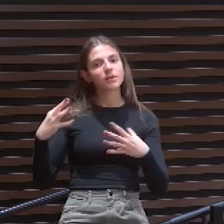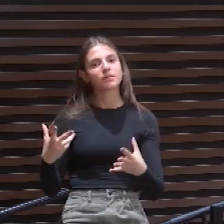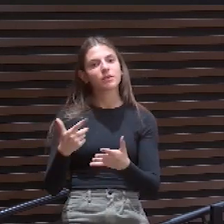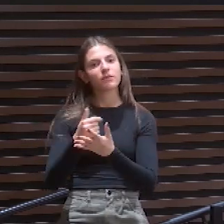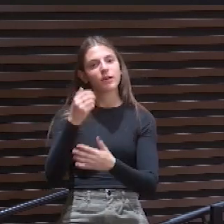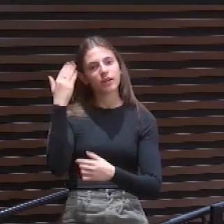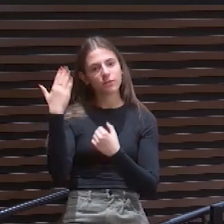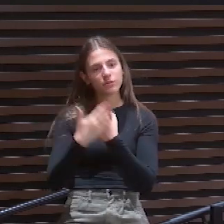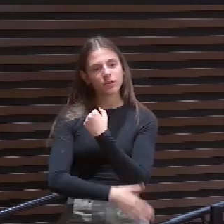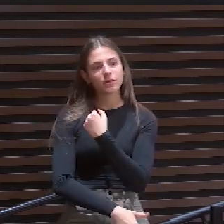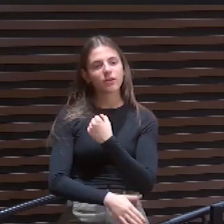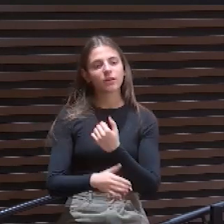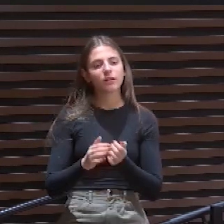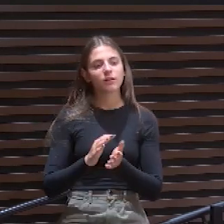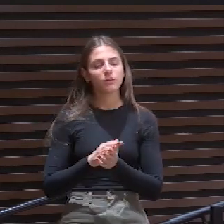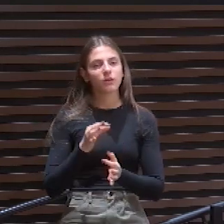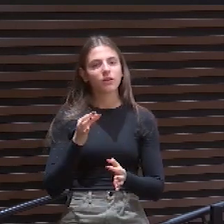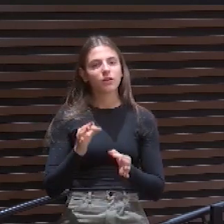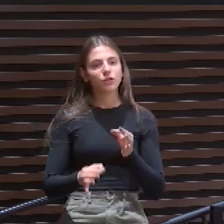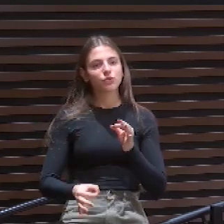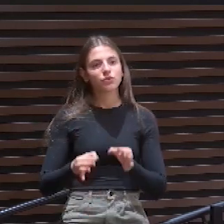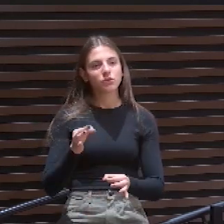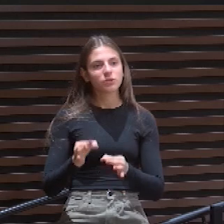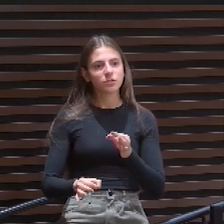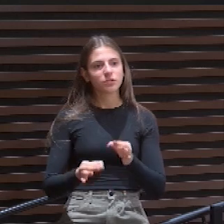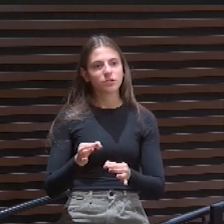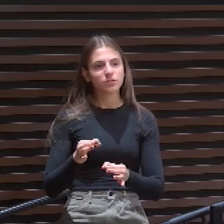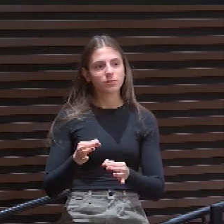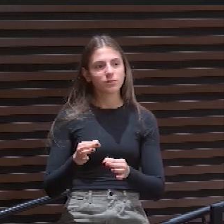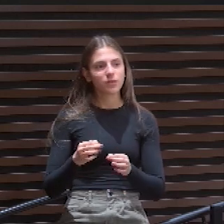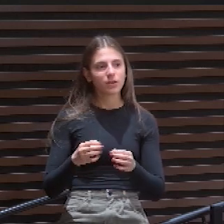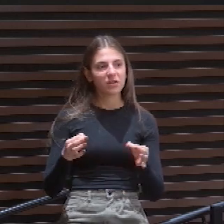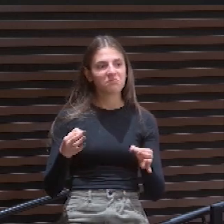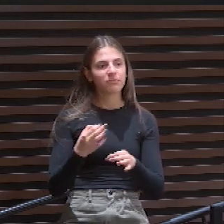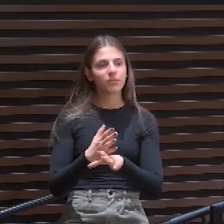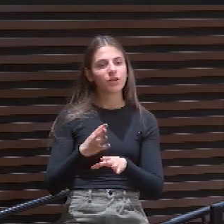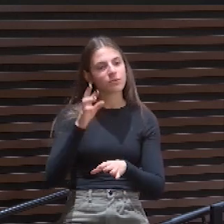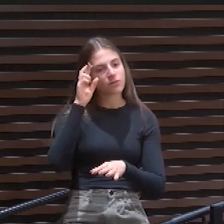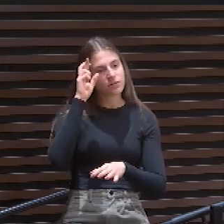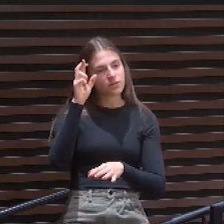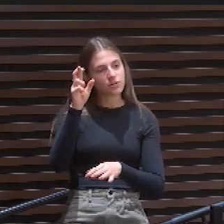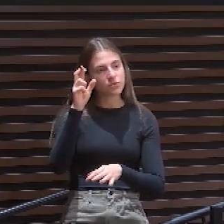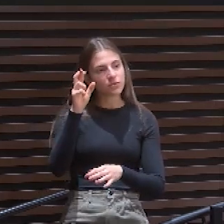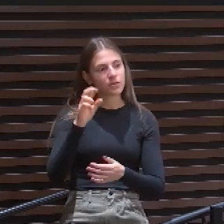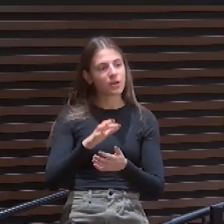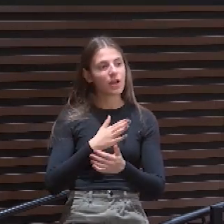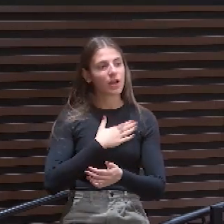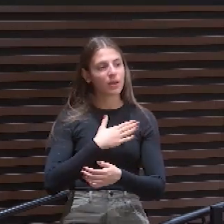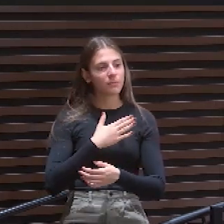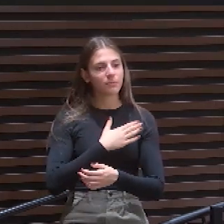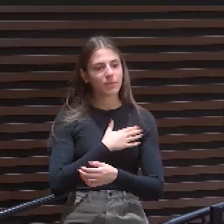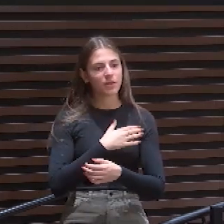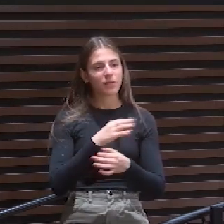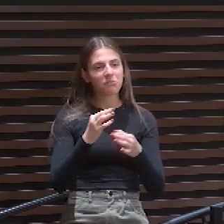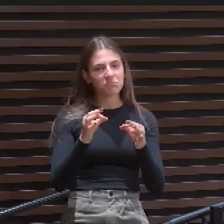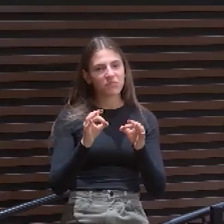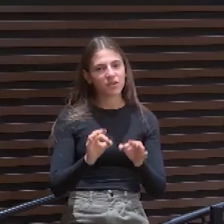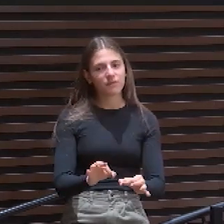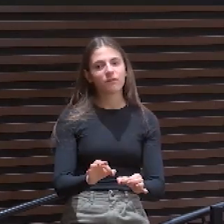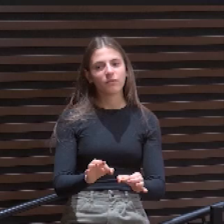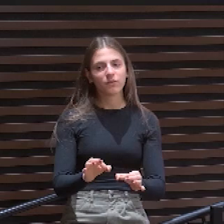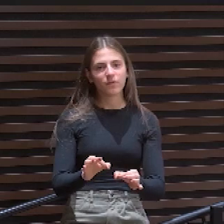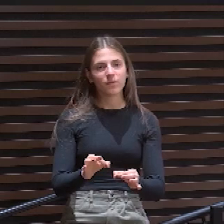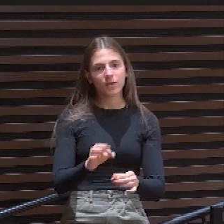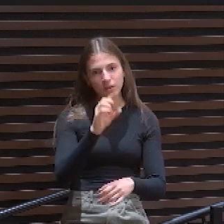condenar. Justiça é um atributo pleno do Senhor. A minha mais perfeita sentença